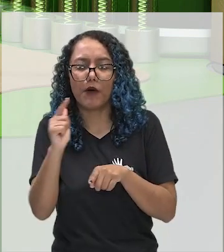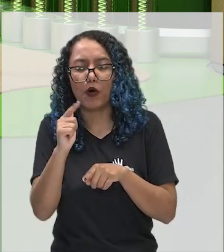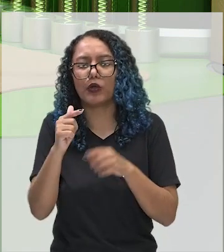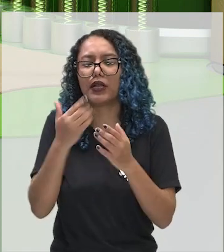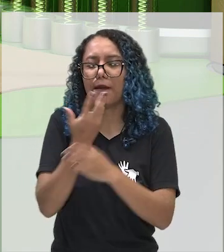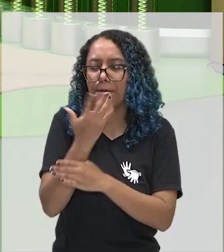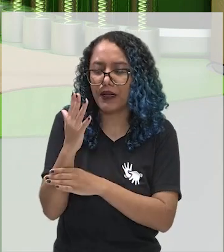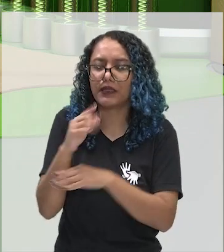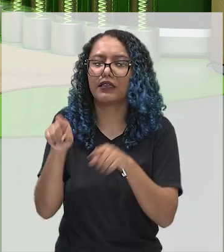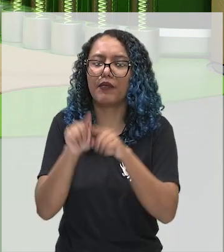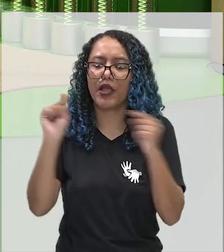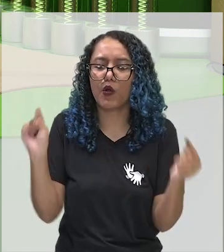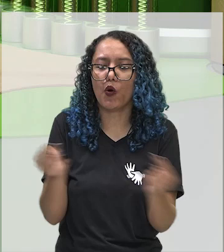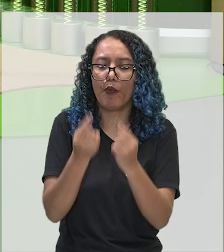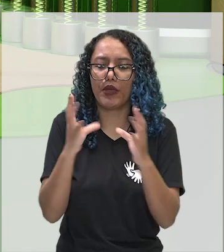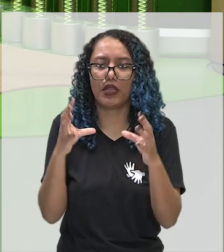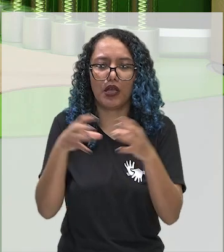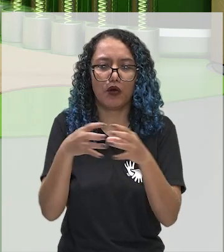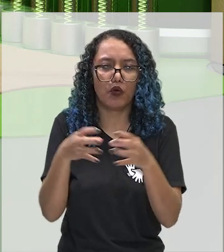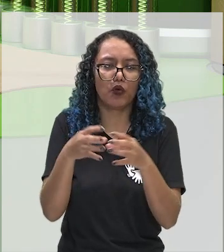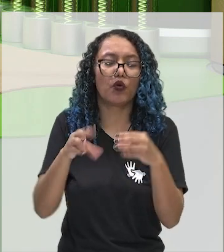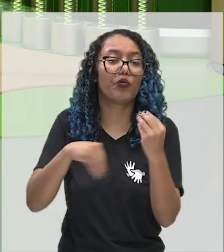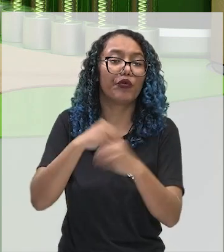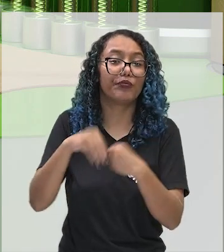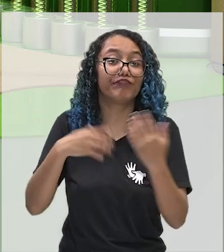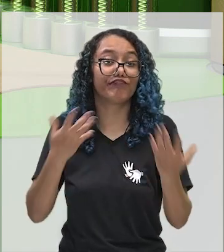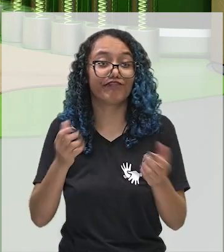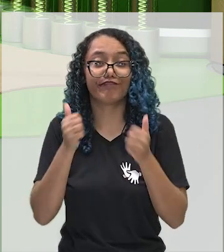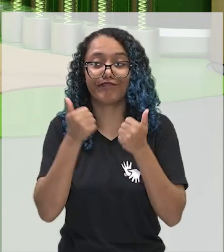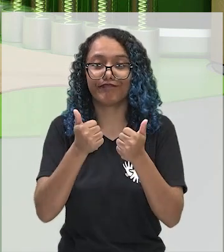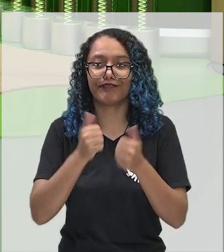também se encaixam aí dentro dessa categoria de